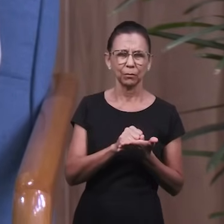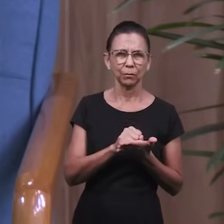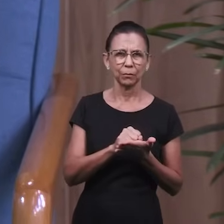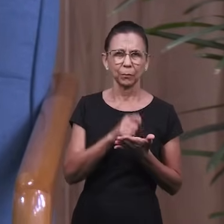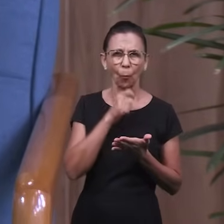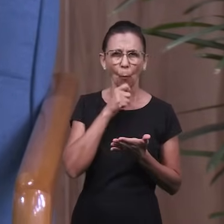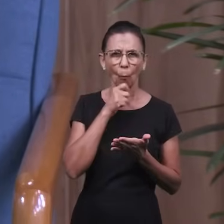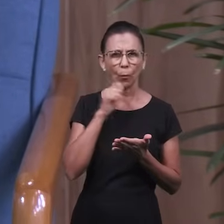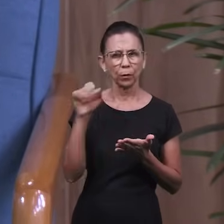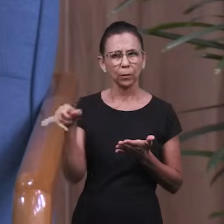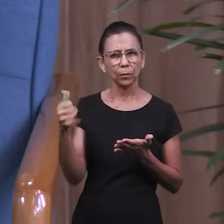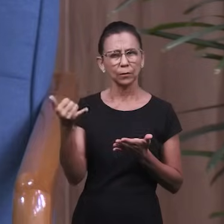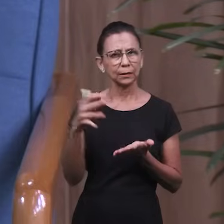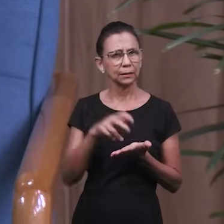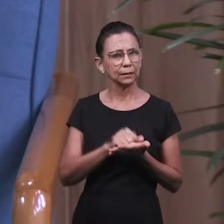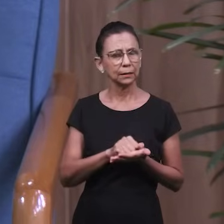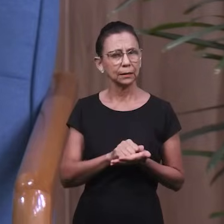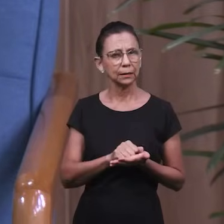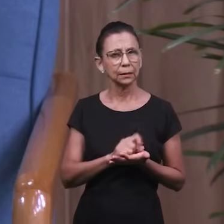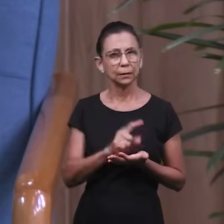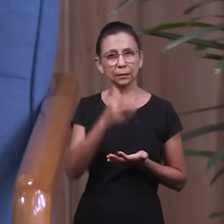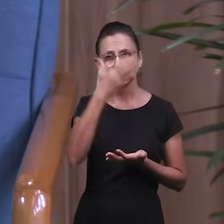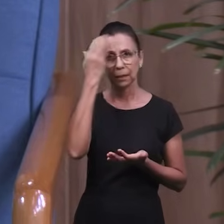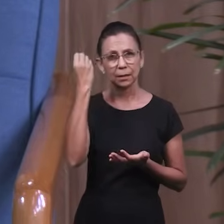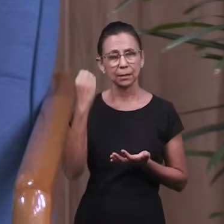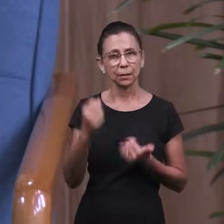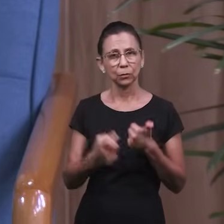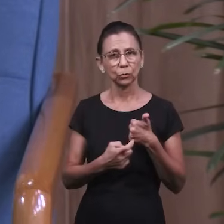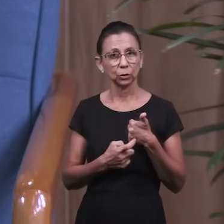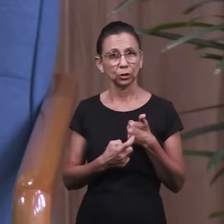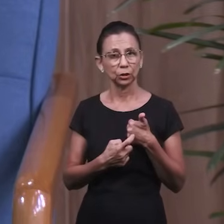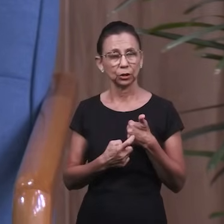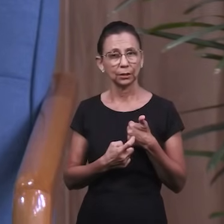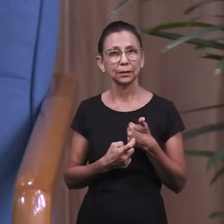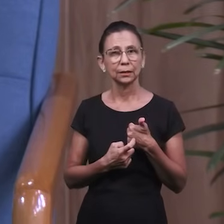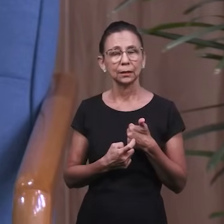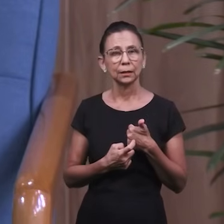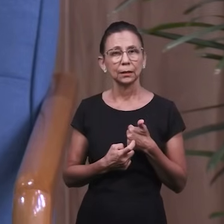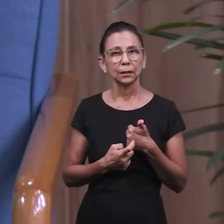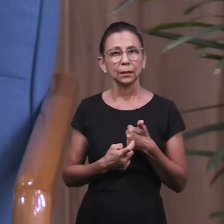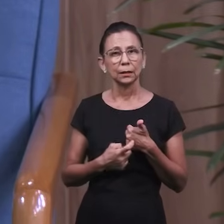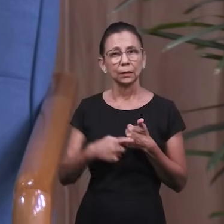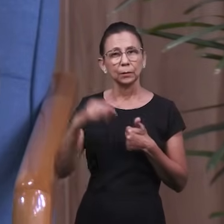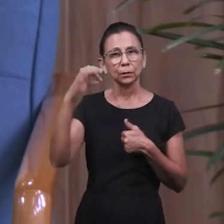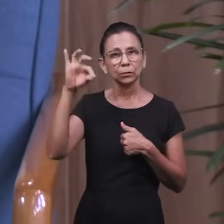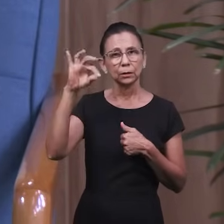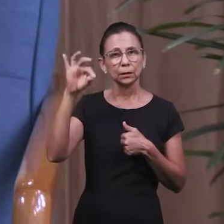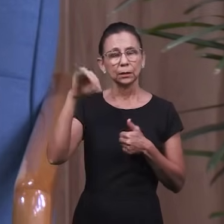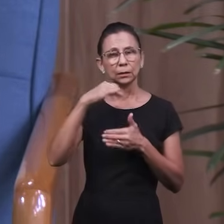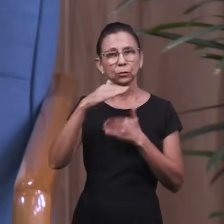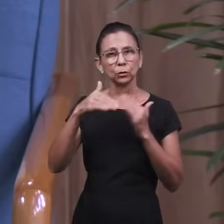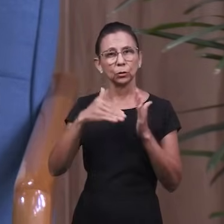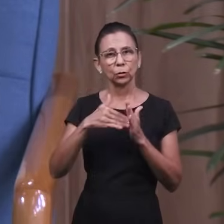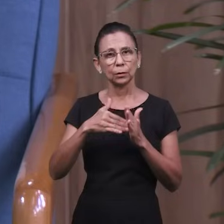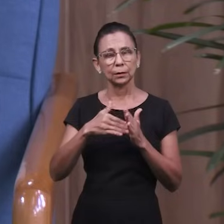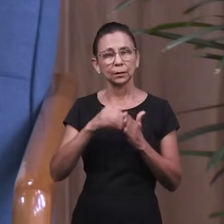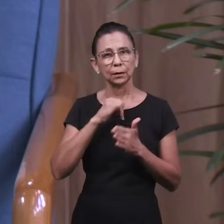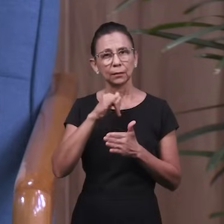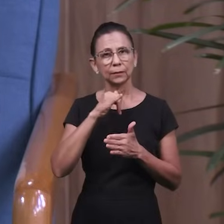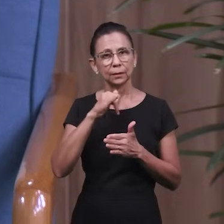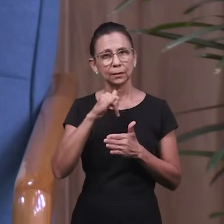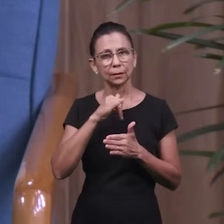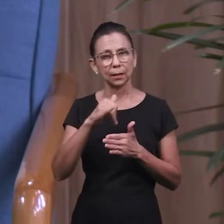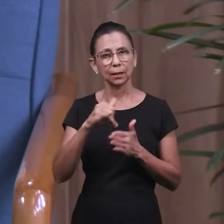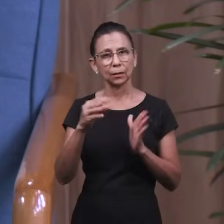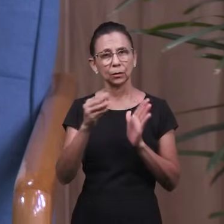tiver, se inscreva. Também não se esqueça de curtir esse vídeo e acionar o sininho para você ser notificado todas as vezes que